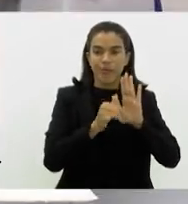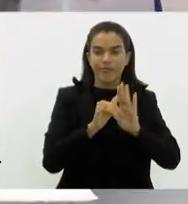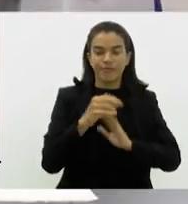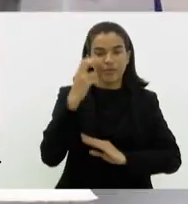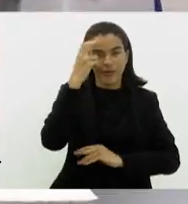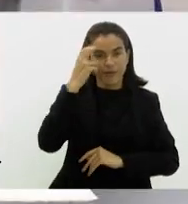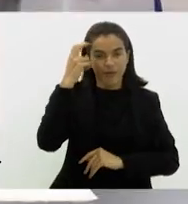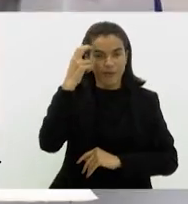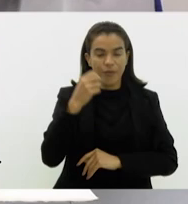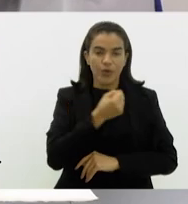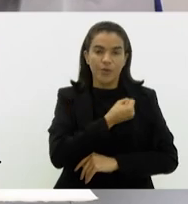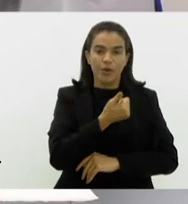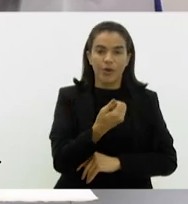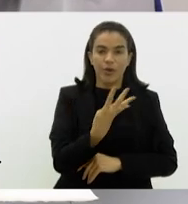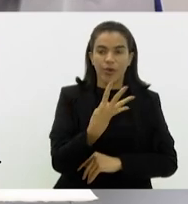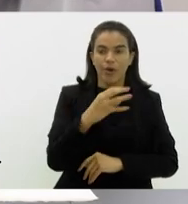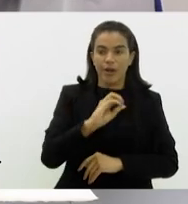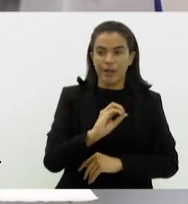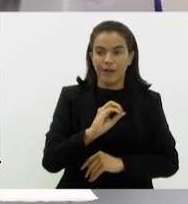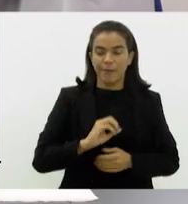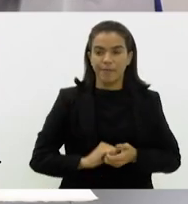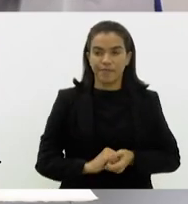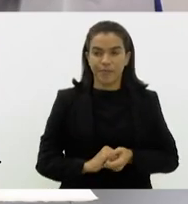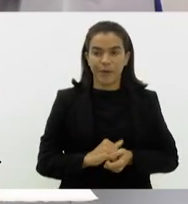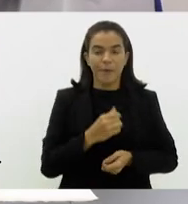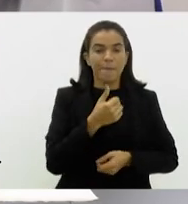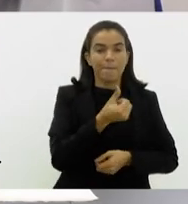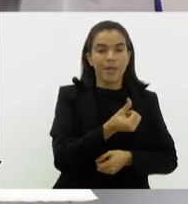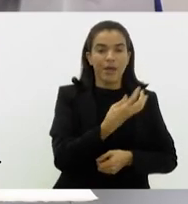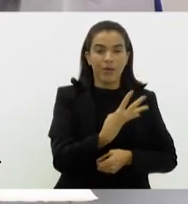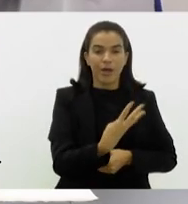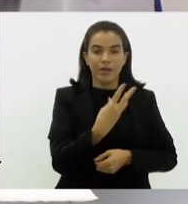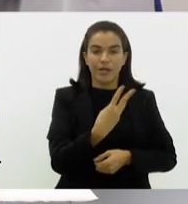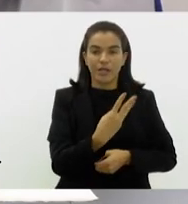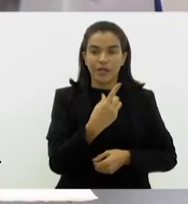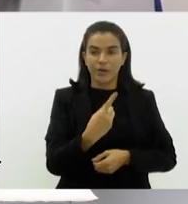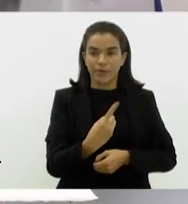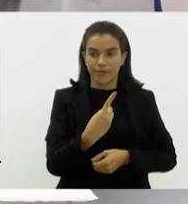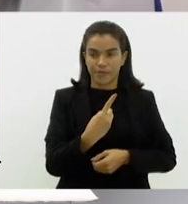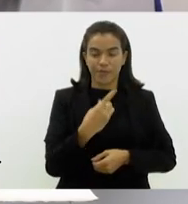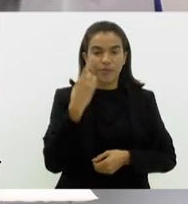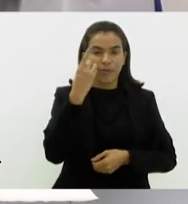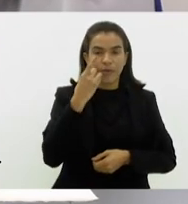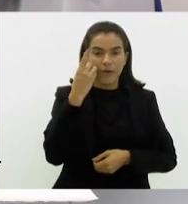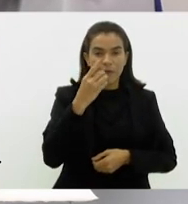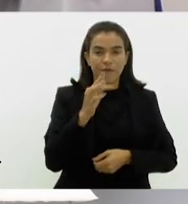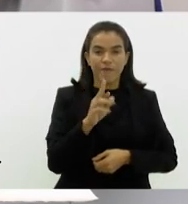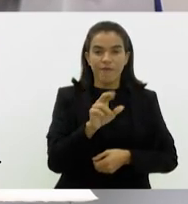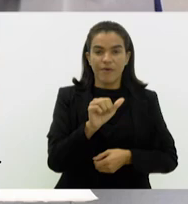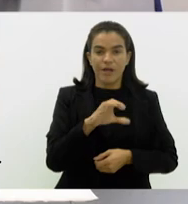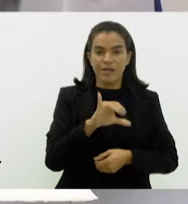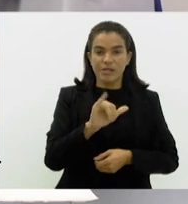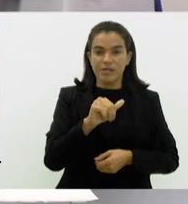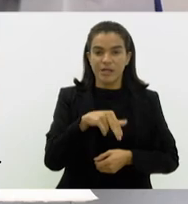é o 40 da pauta. Projeto de lei 6431 de 22, de autoria da deputada Franciane Mota, que torna